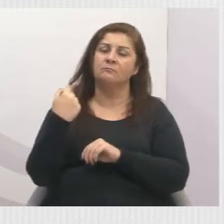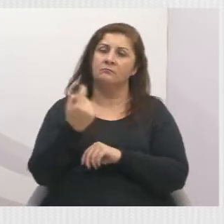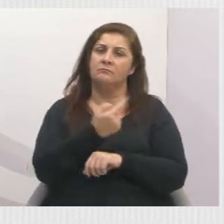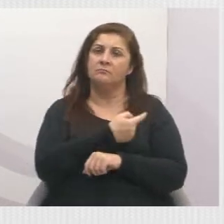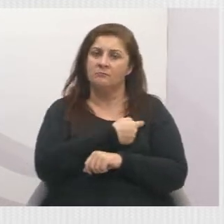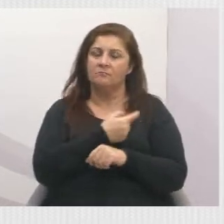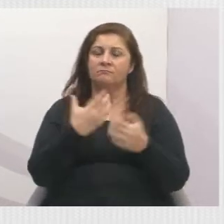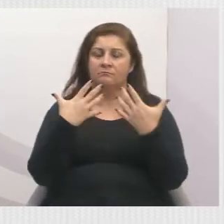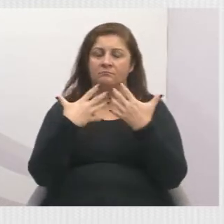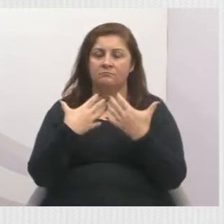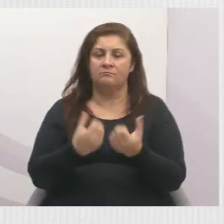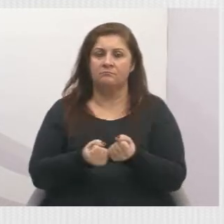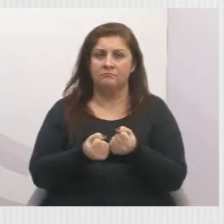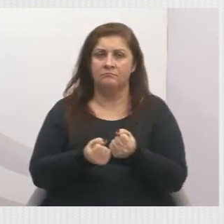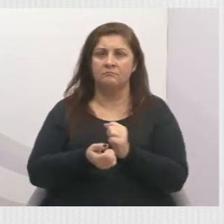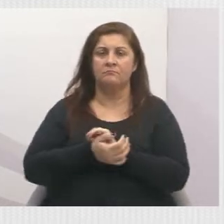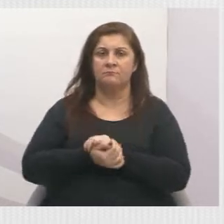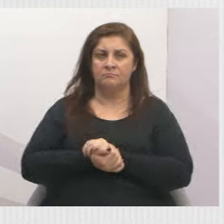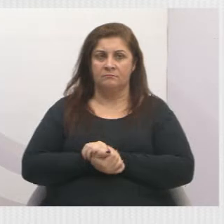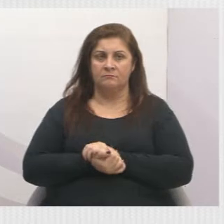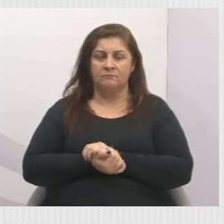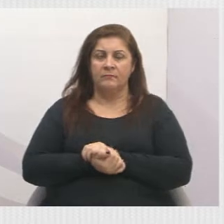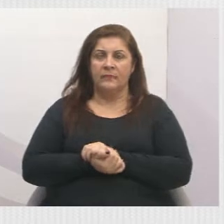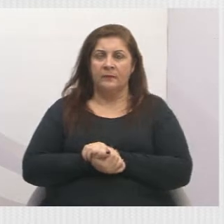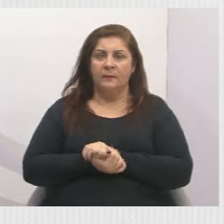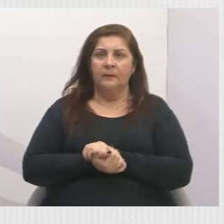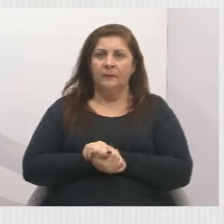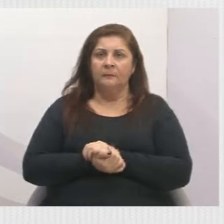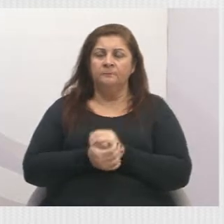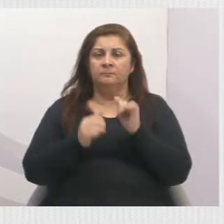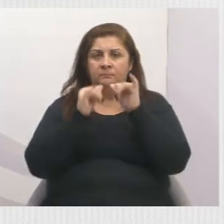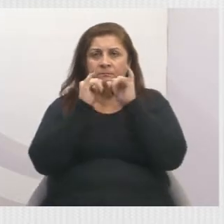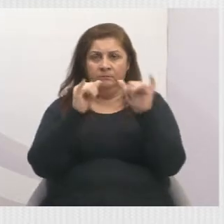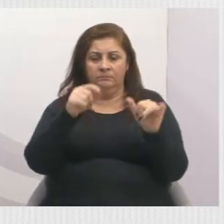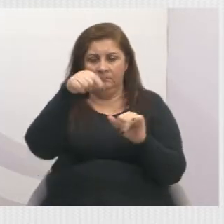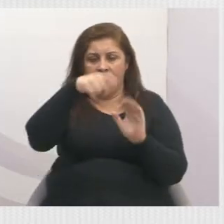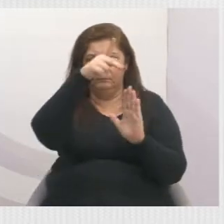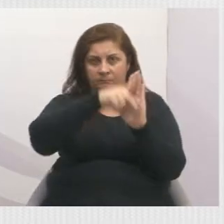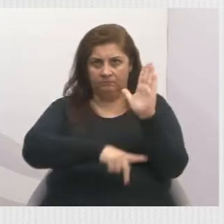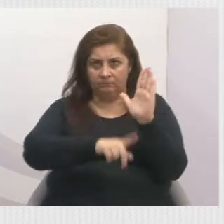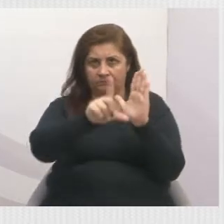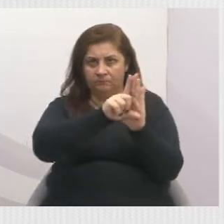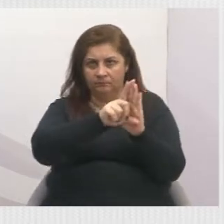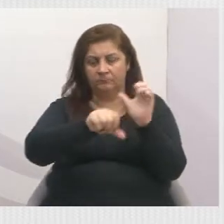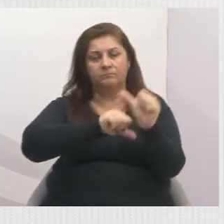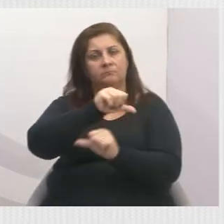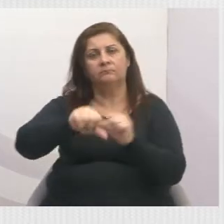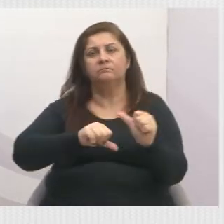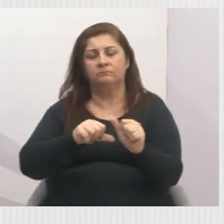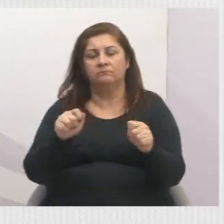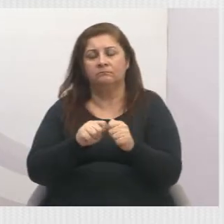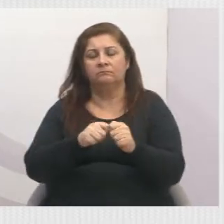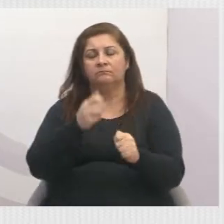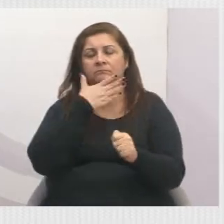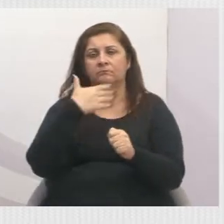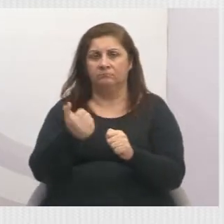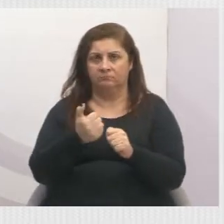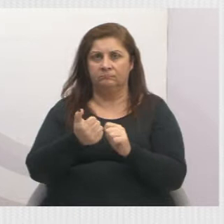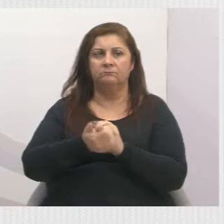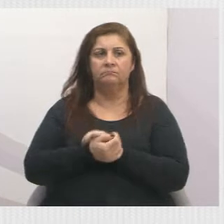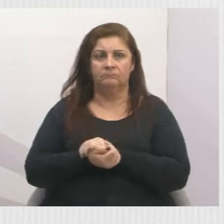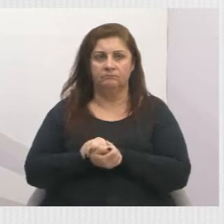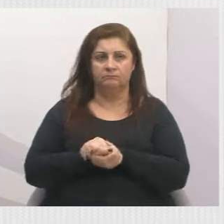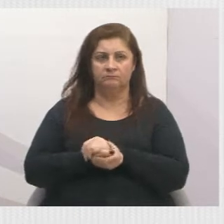servidor e menos onerosa para o servidor, nós mandaremos um projeto para esta casa para alterar esta regra, adotando aquela que